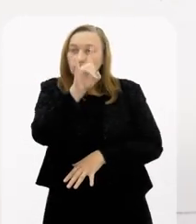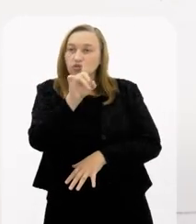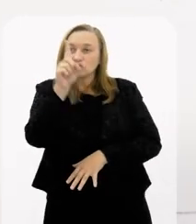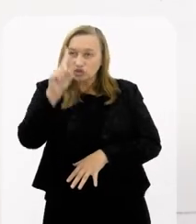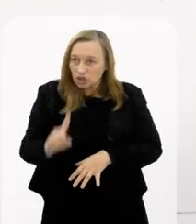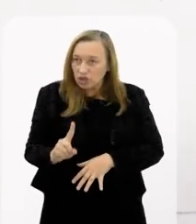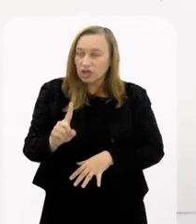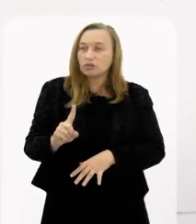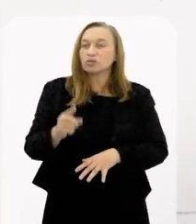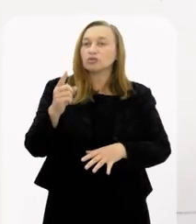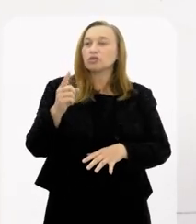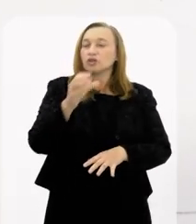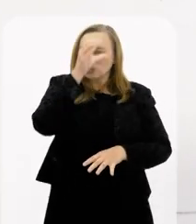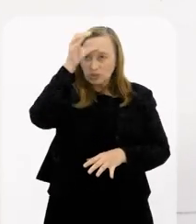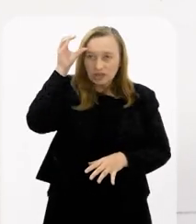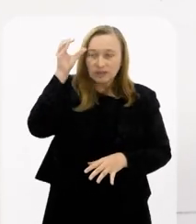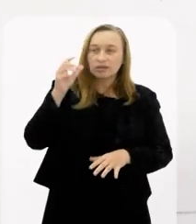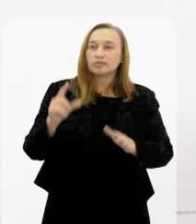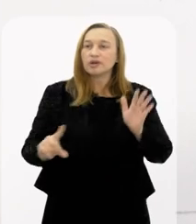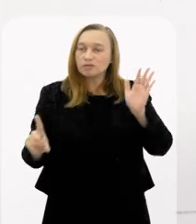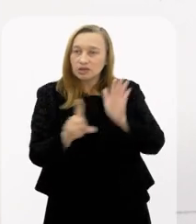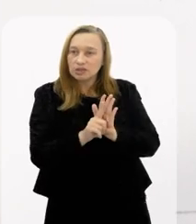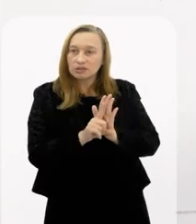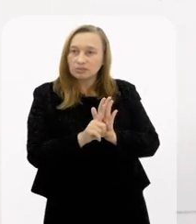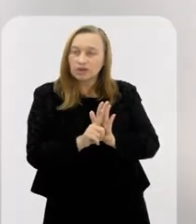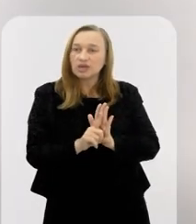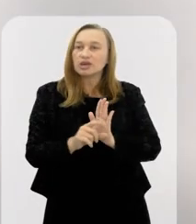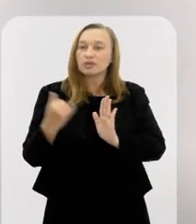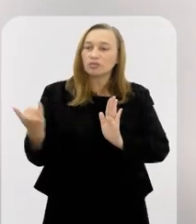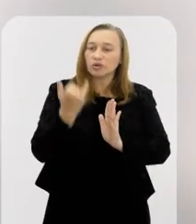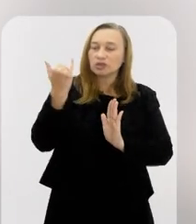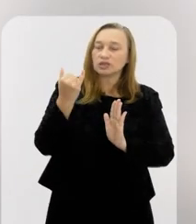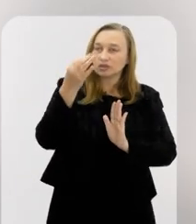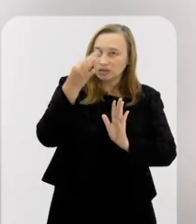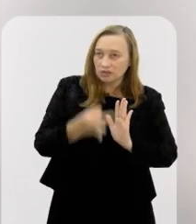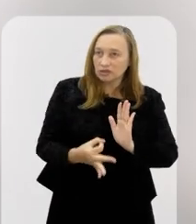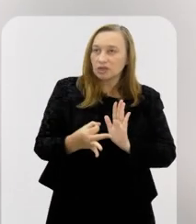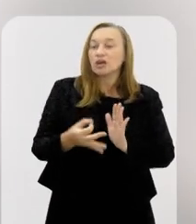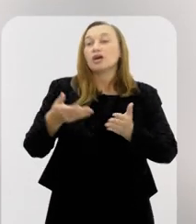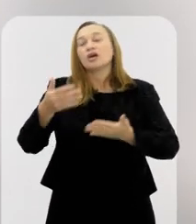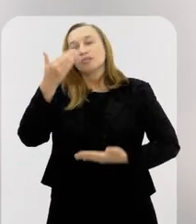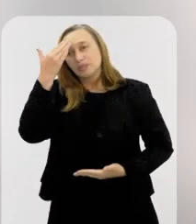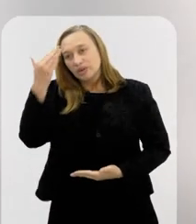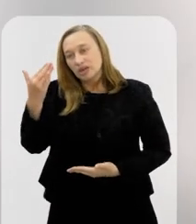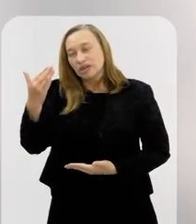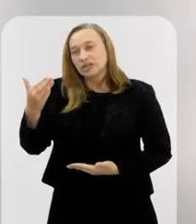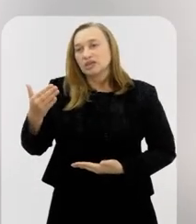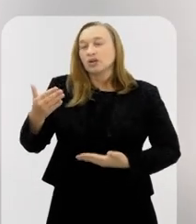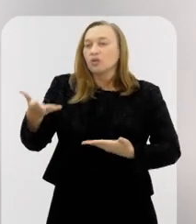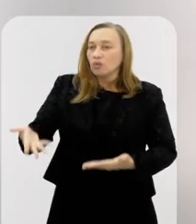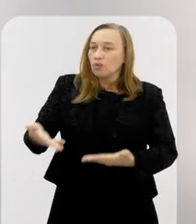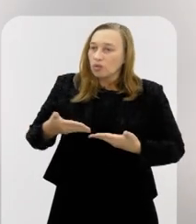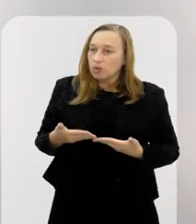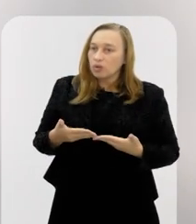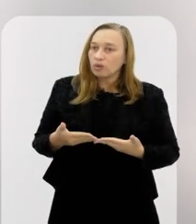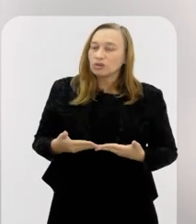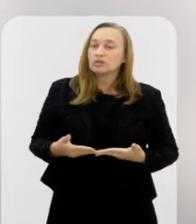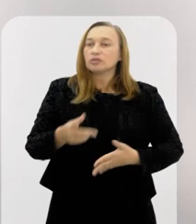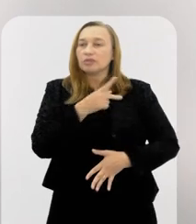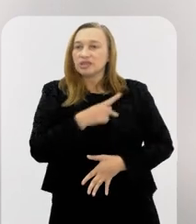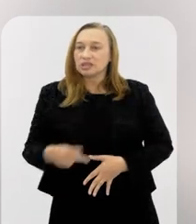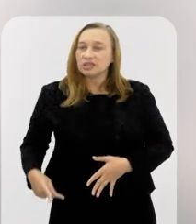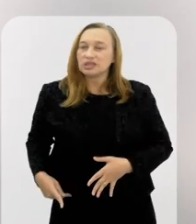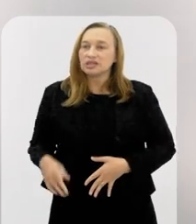Consumidor para reafirmar essa lei tão importante sim primeiro Eu Quero Agradecer o convite em nome da comissão do nosso Presidente